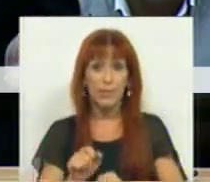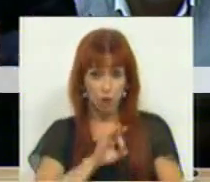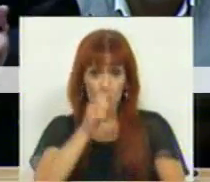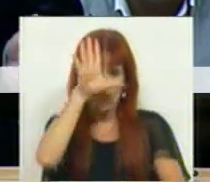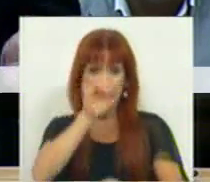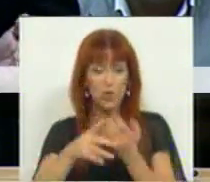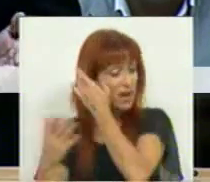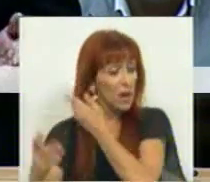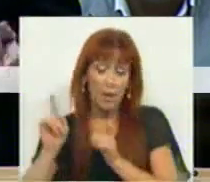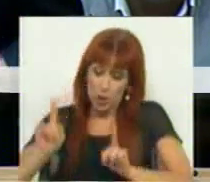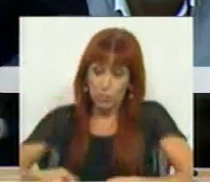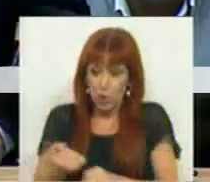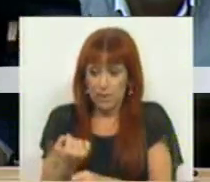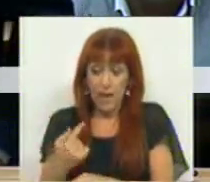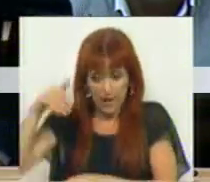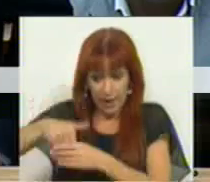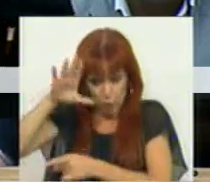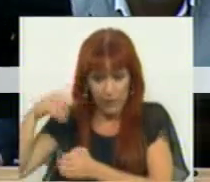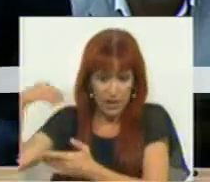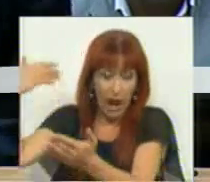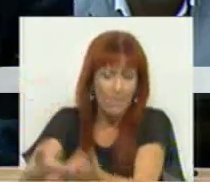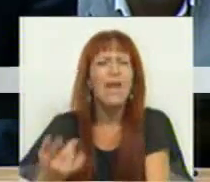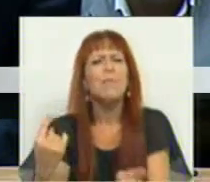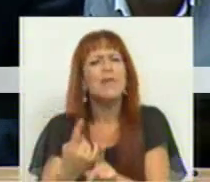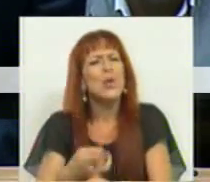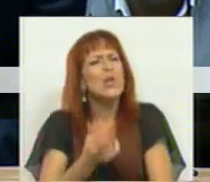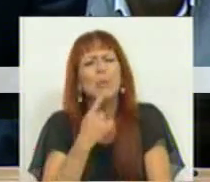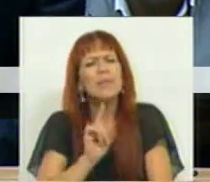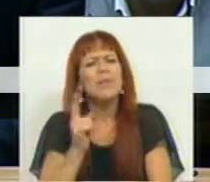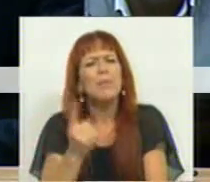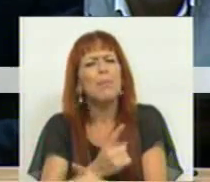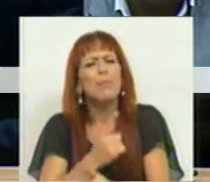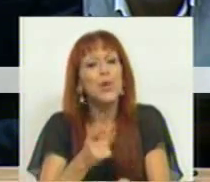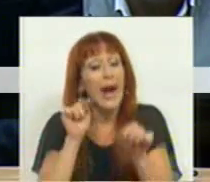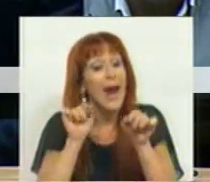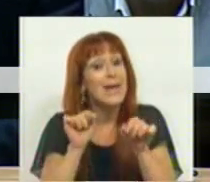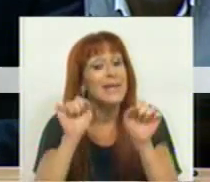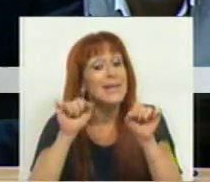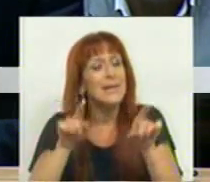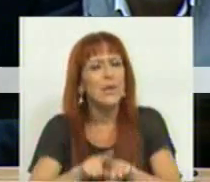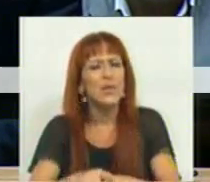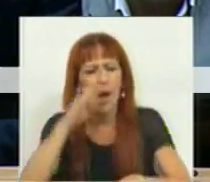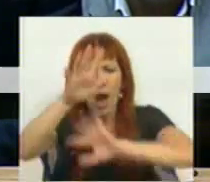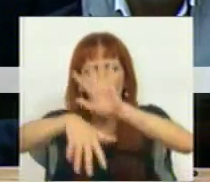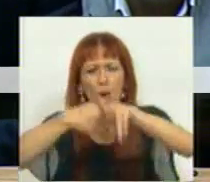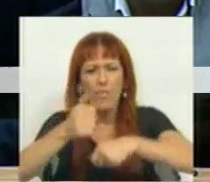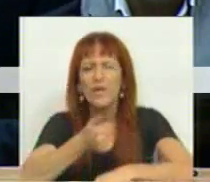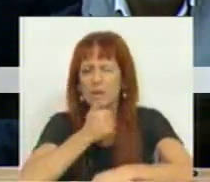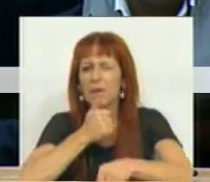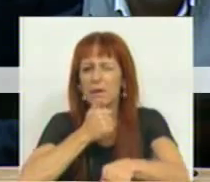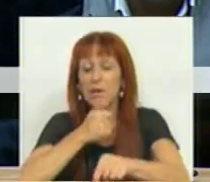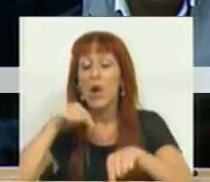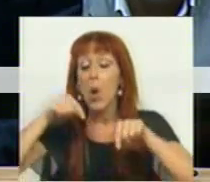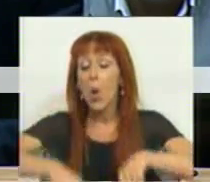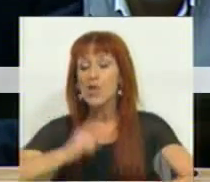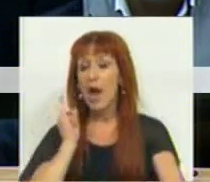Sr. Primeiro-Ministro desde que tomou posse. Mas há uma coisa que não percebemos bem, porque aí sim a confusão foi deliberada e